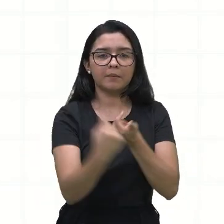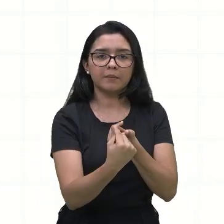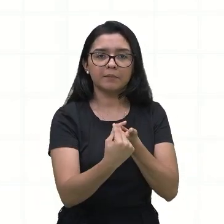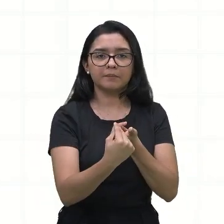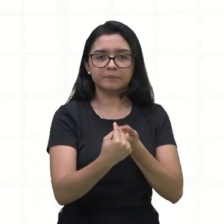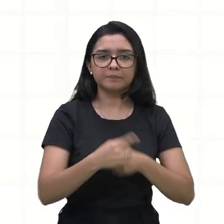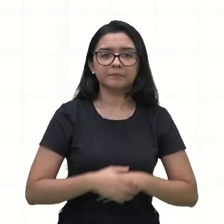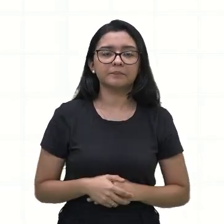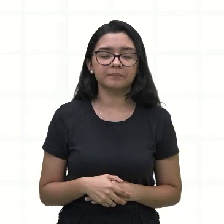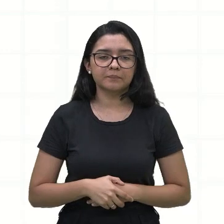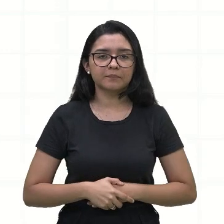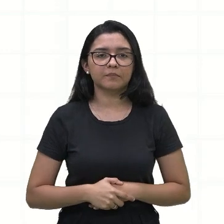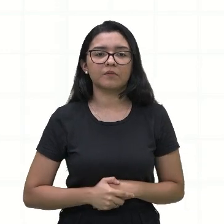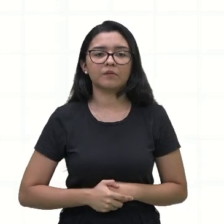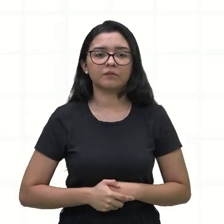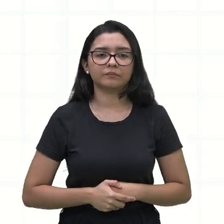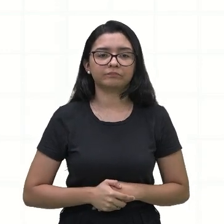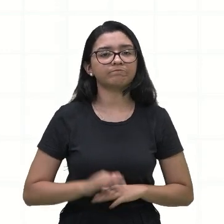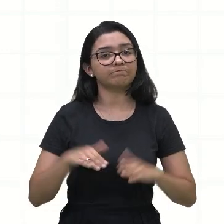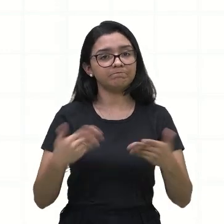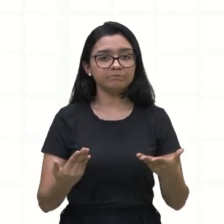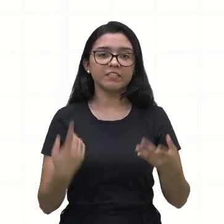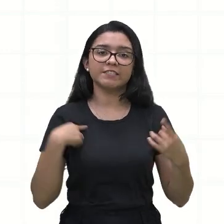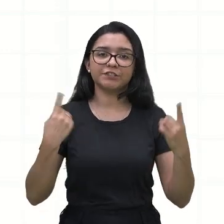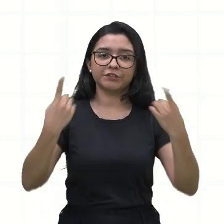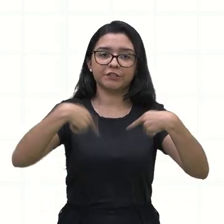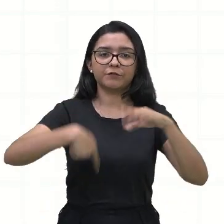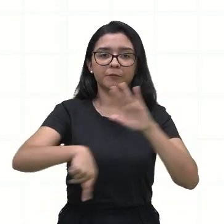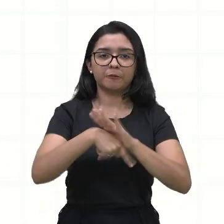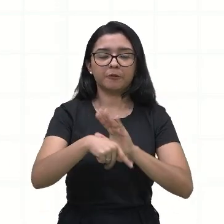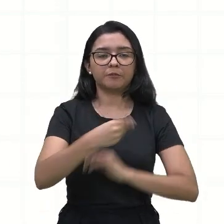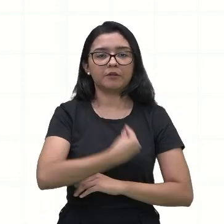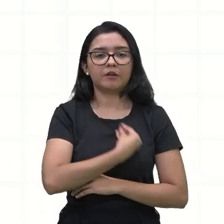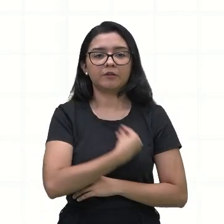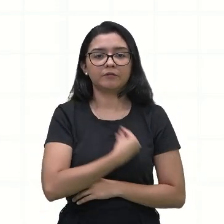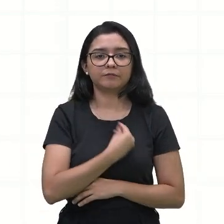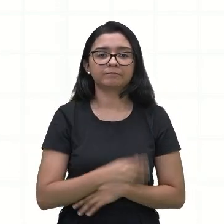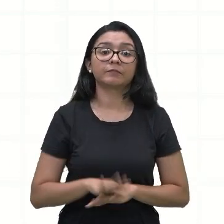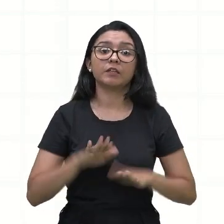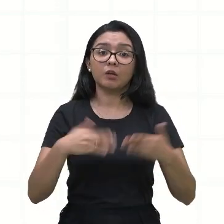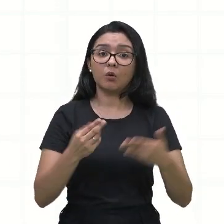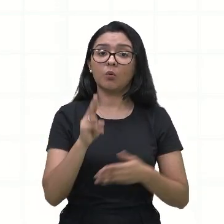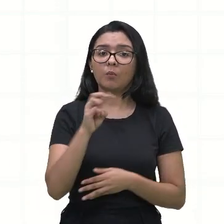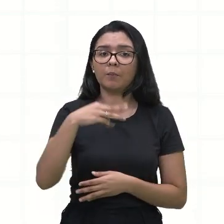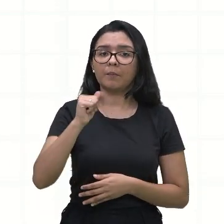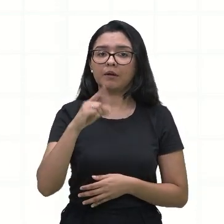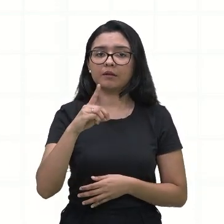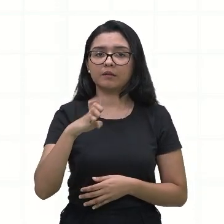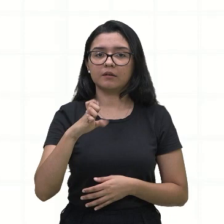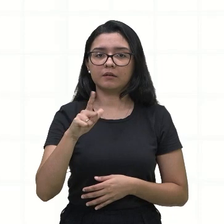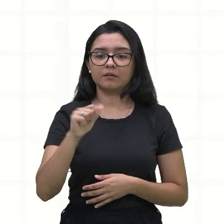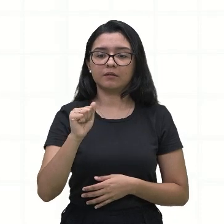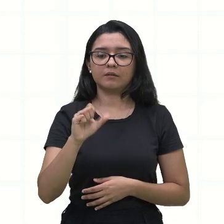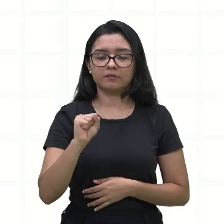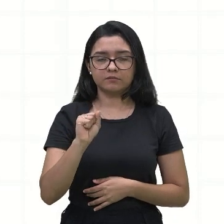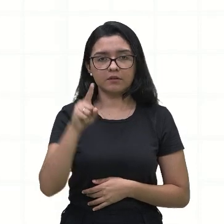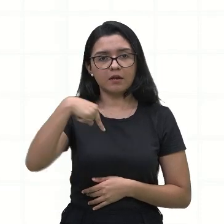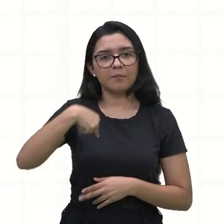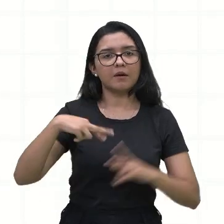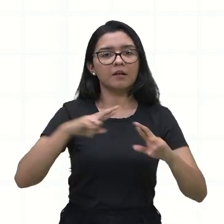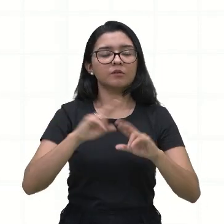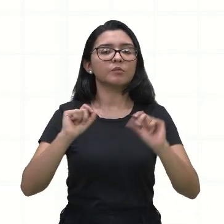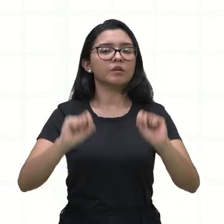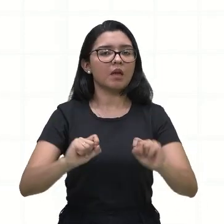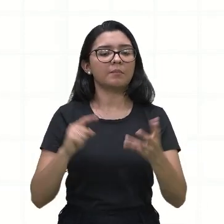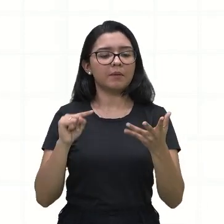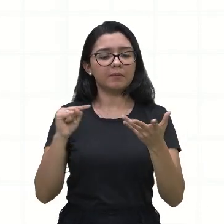dessas situações na vida, né? Então ele começa aqui, uma delas vai estabelecer ali uma relação de enumeração,